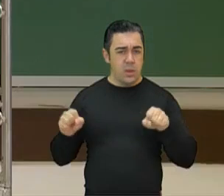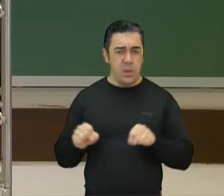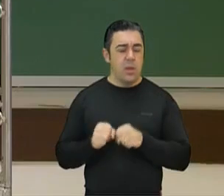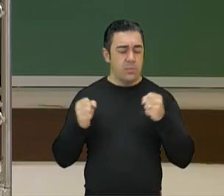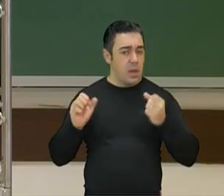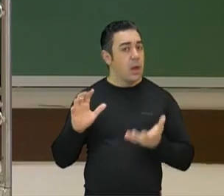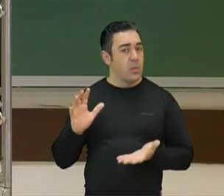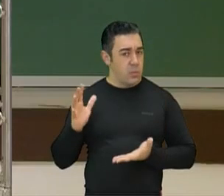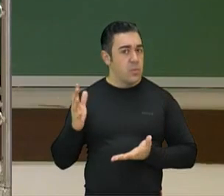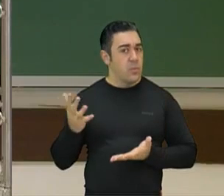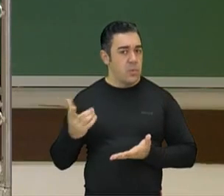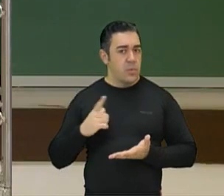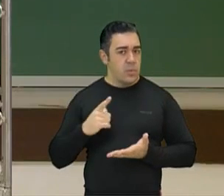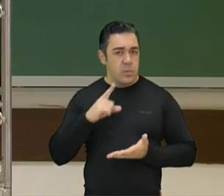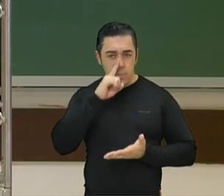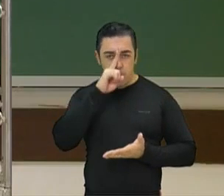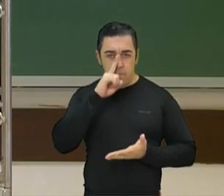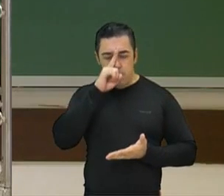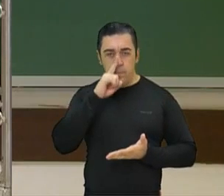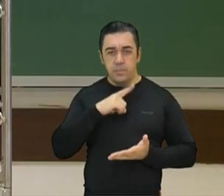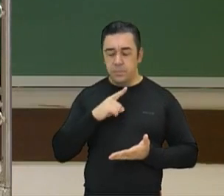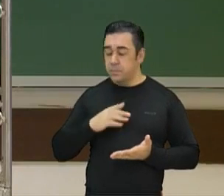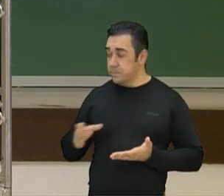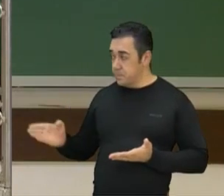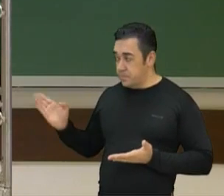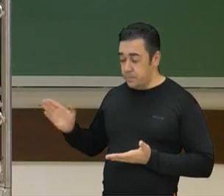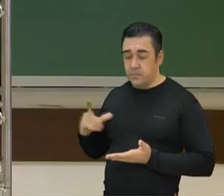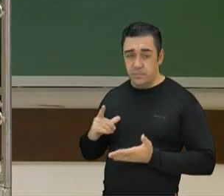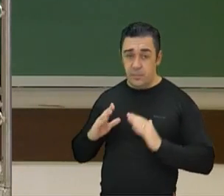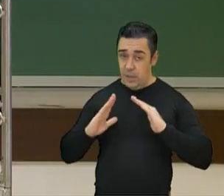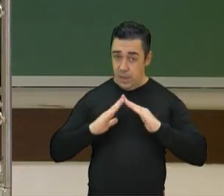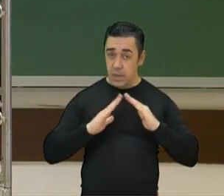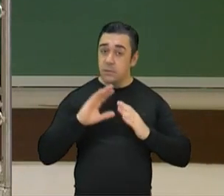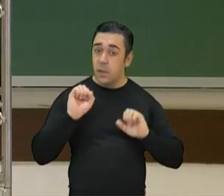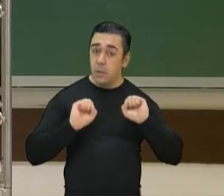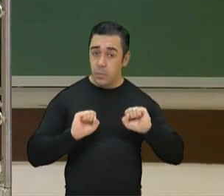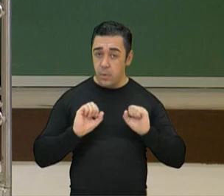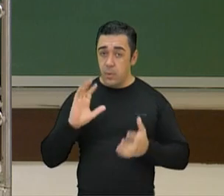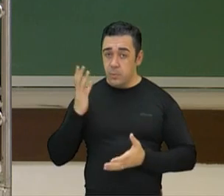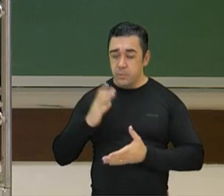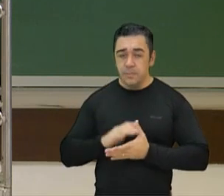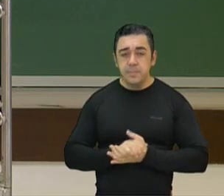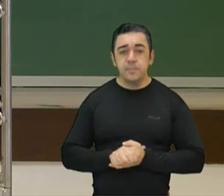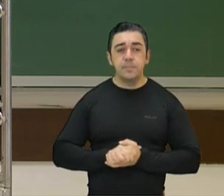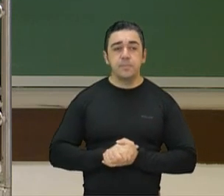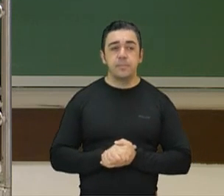comum acidentes assim de curtos-circuitos em residências, principalmente.